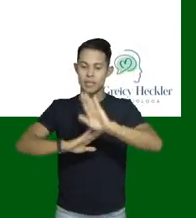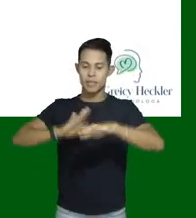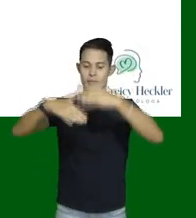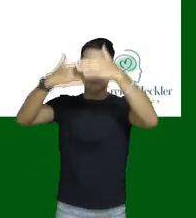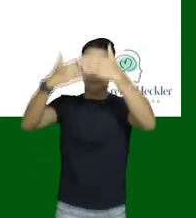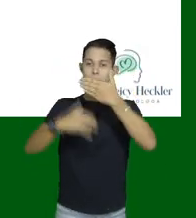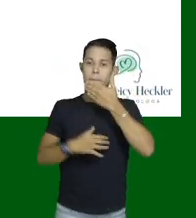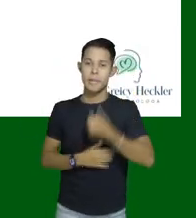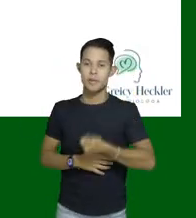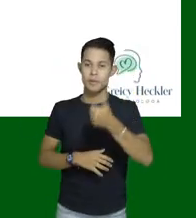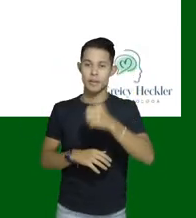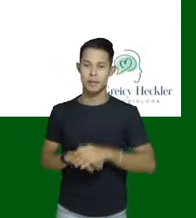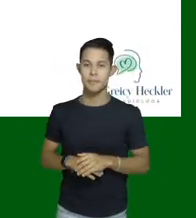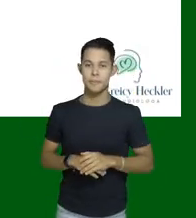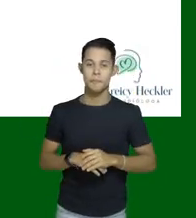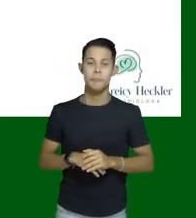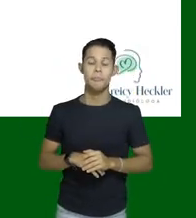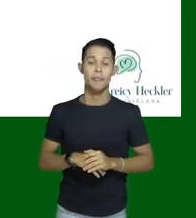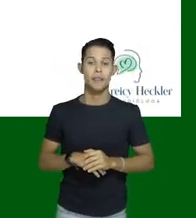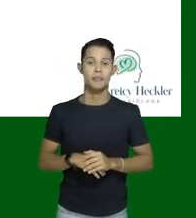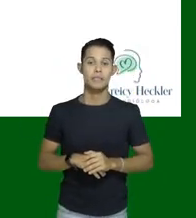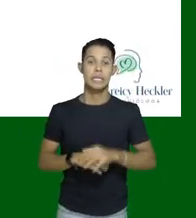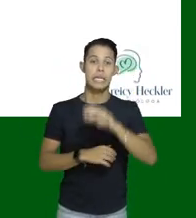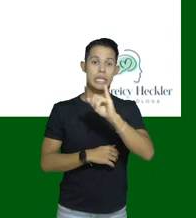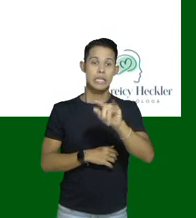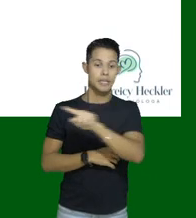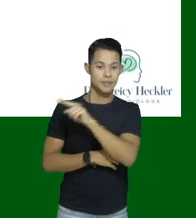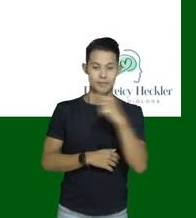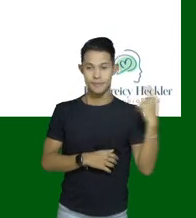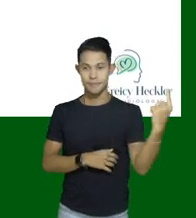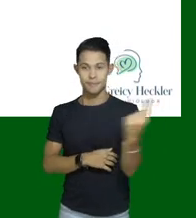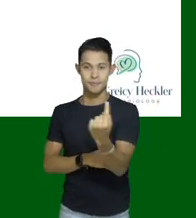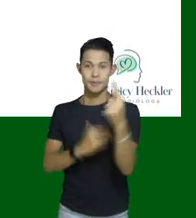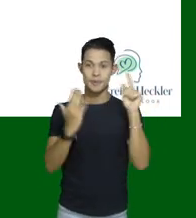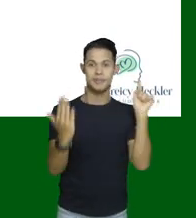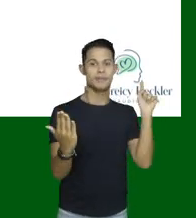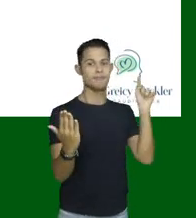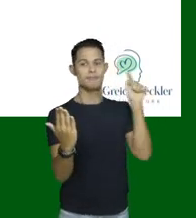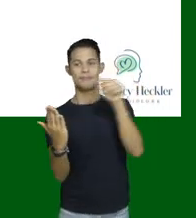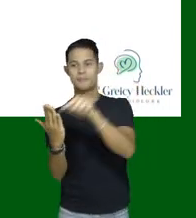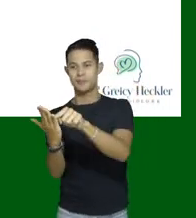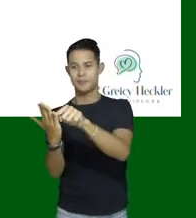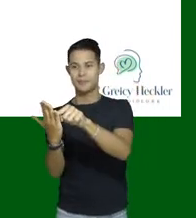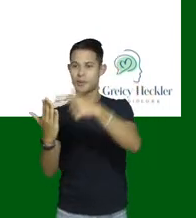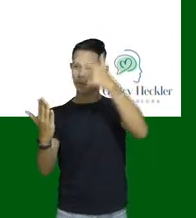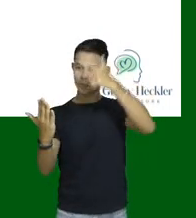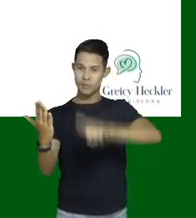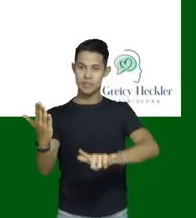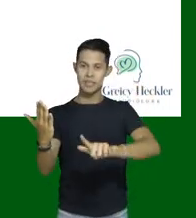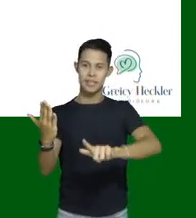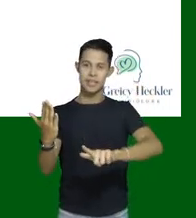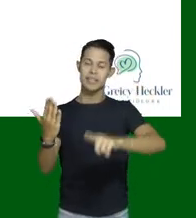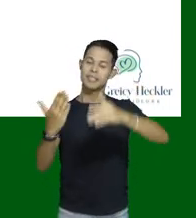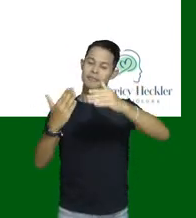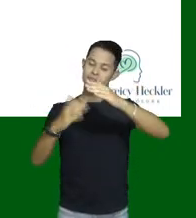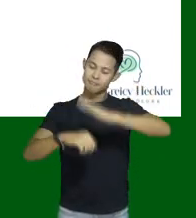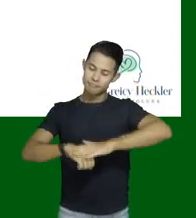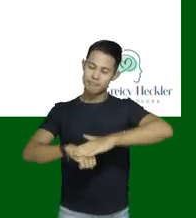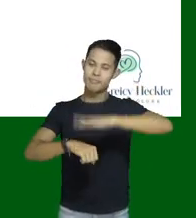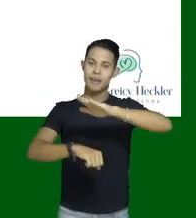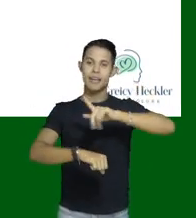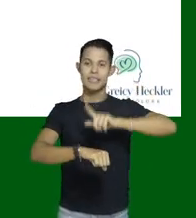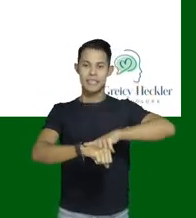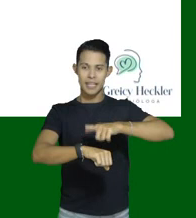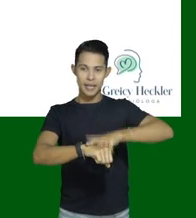Quanto mais certeiros a gente conseguir ser, mais tempo a gente